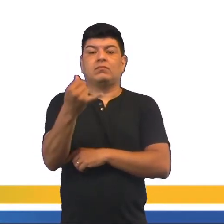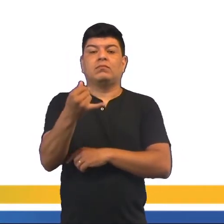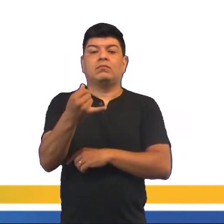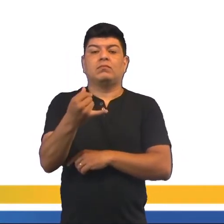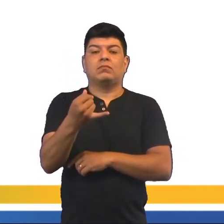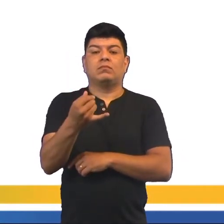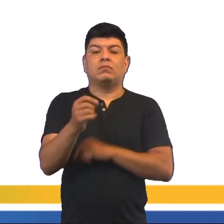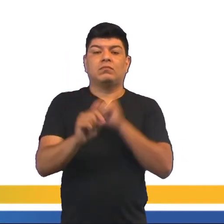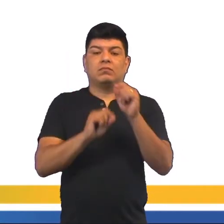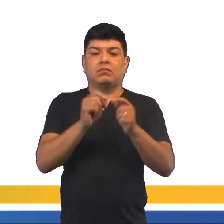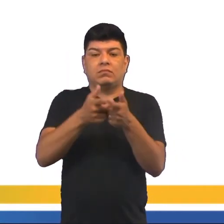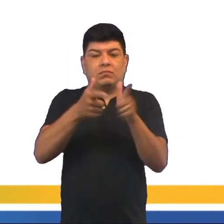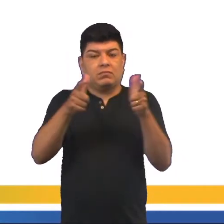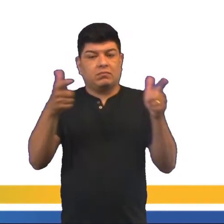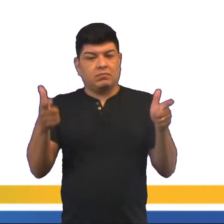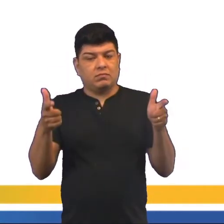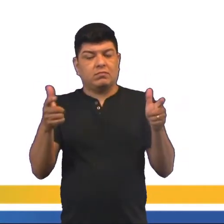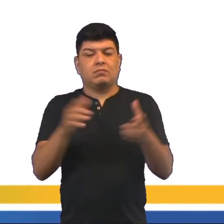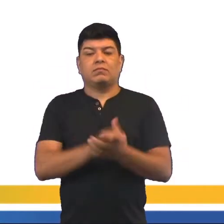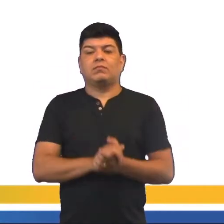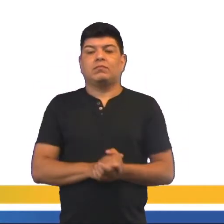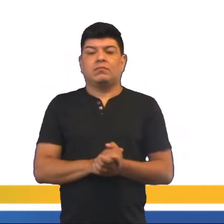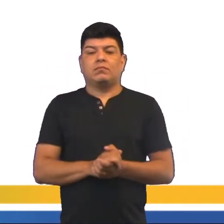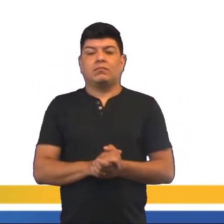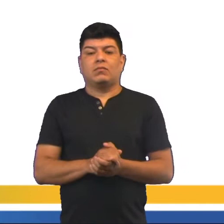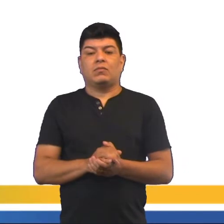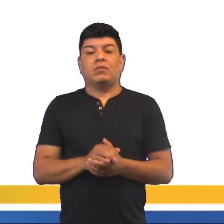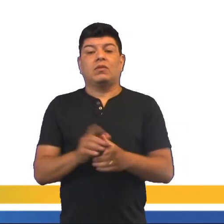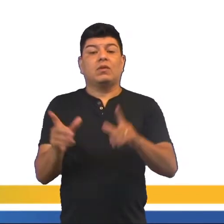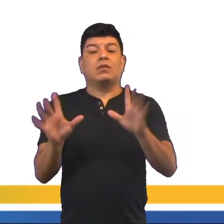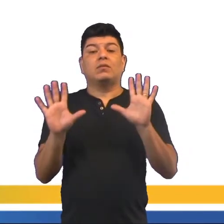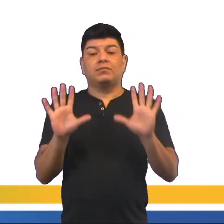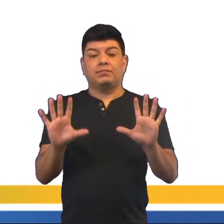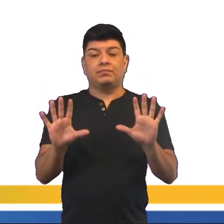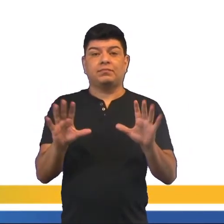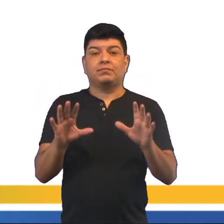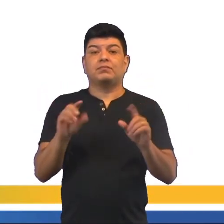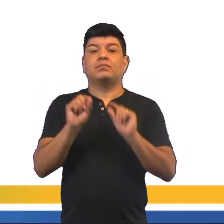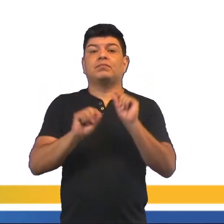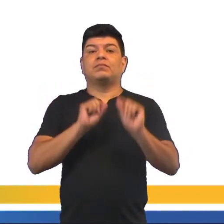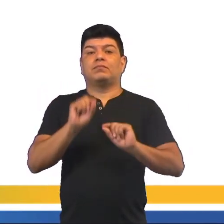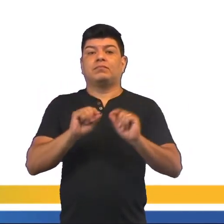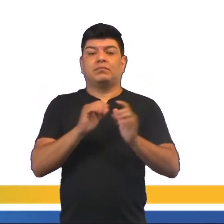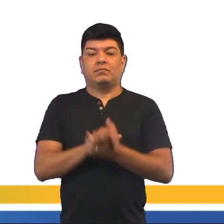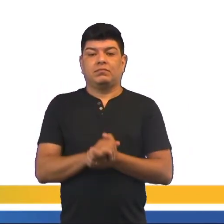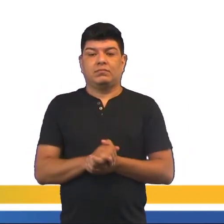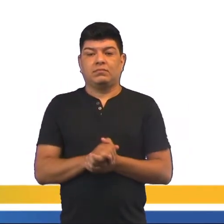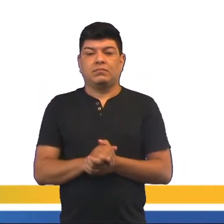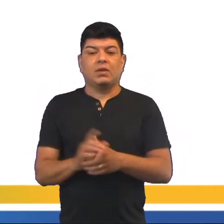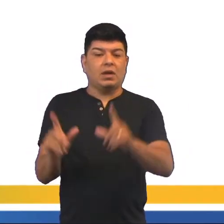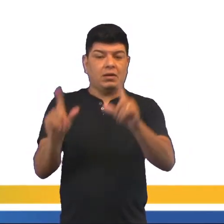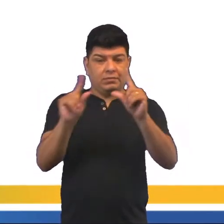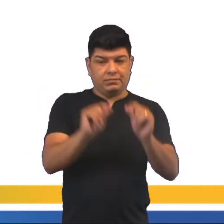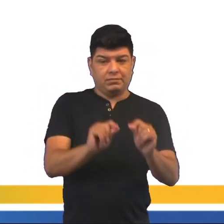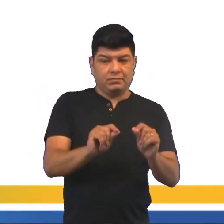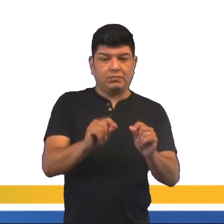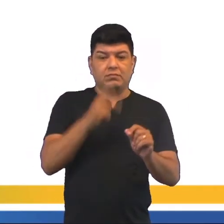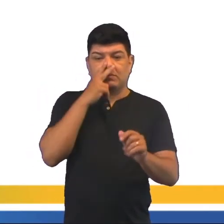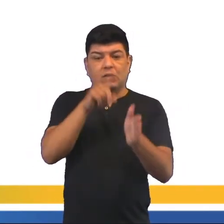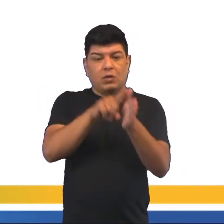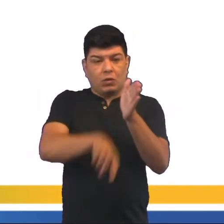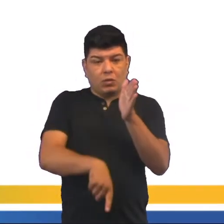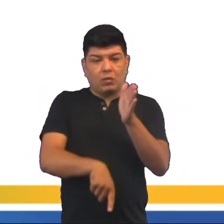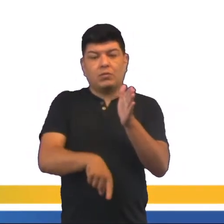multiplicamos pela quantidade de vezes que será aumentada. E aí, o que nós fazemos? E ao reduzir,